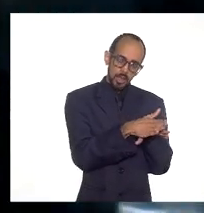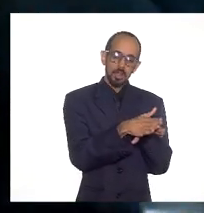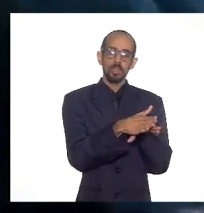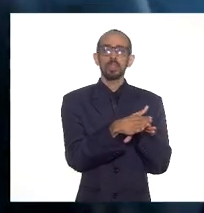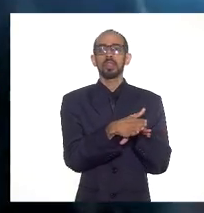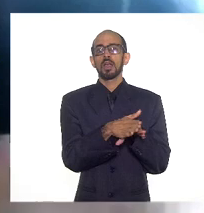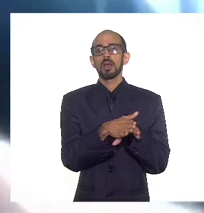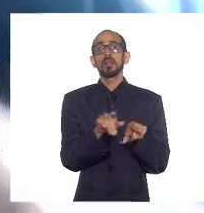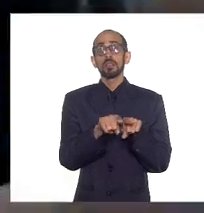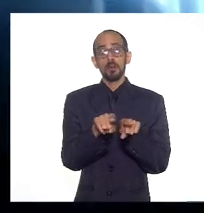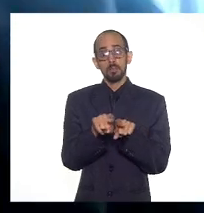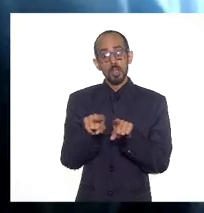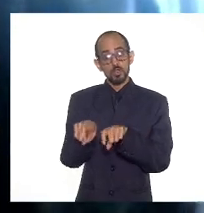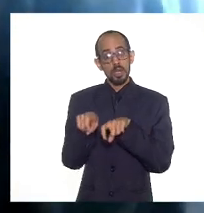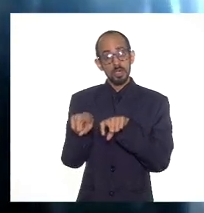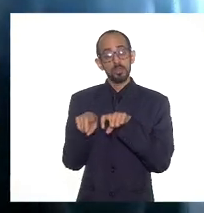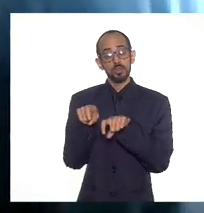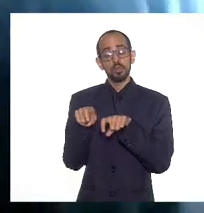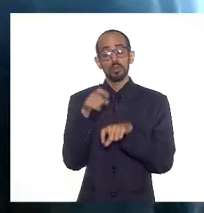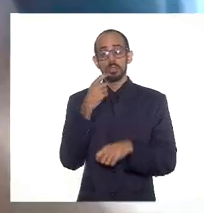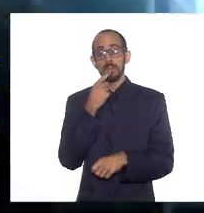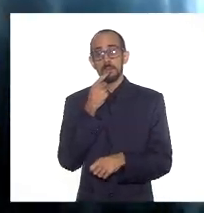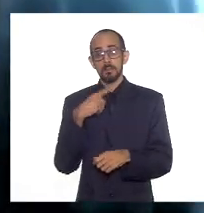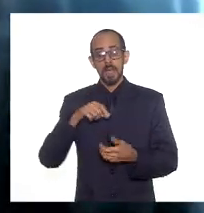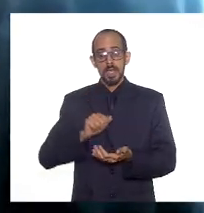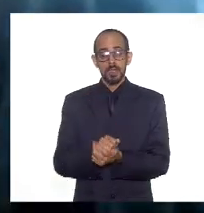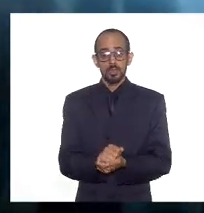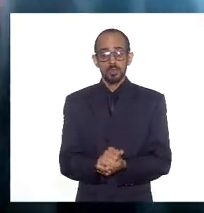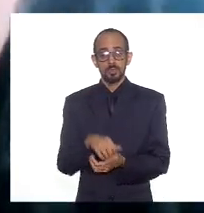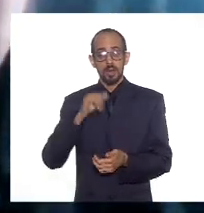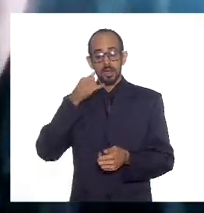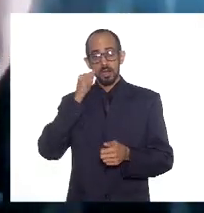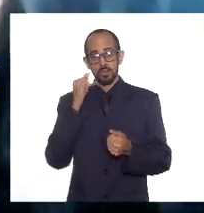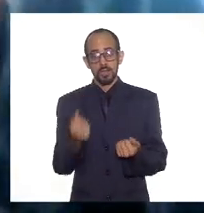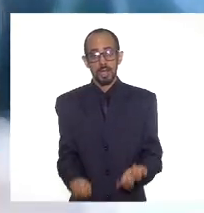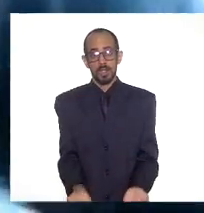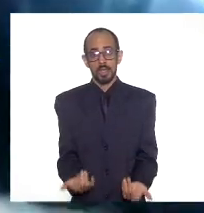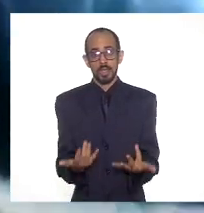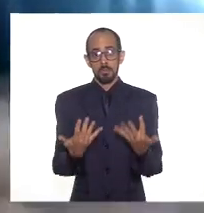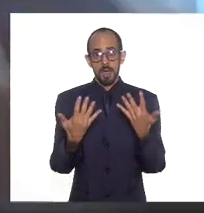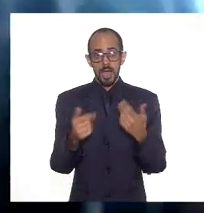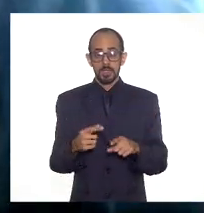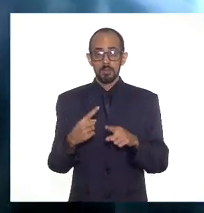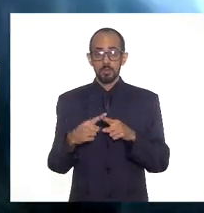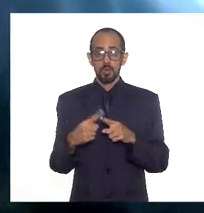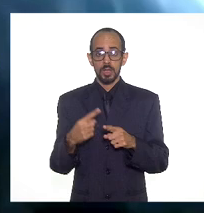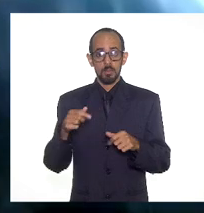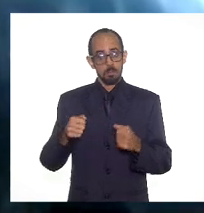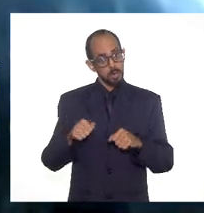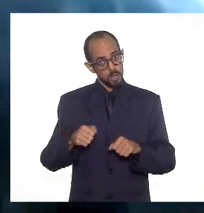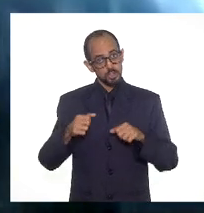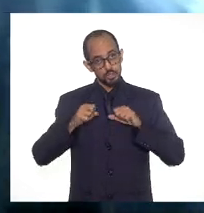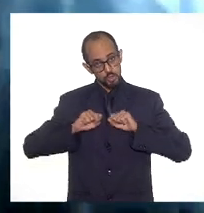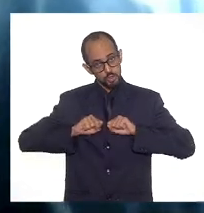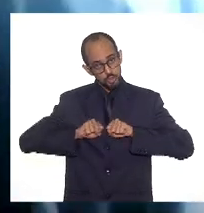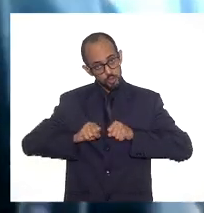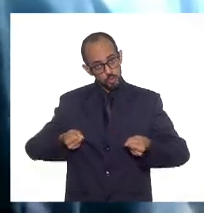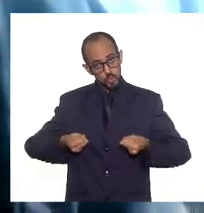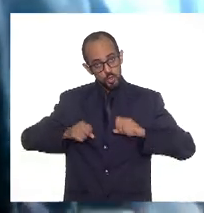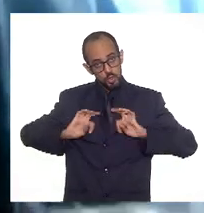os agricultores que estão no entorno para não usar a queimada, porque aí o vento pode levar e destruir toda a